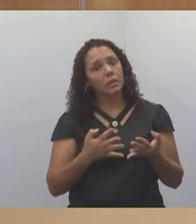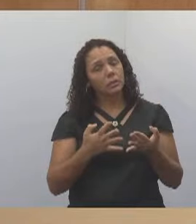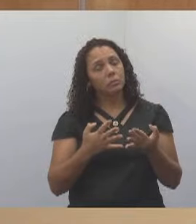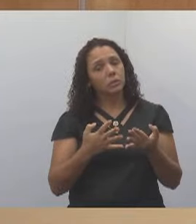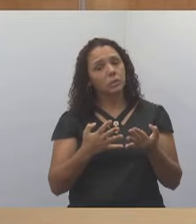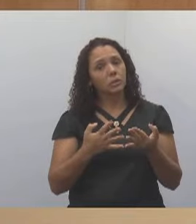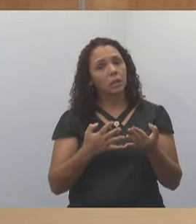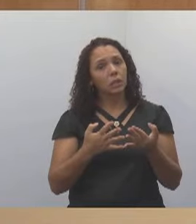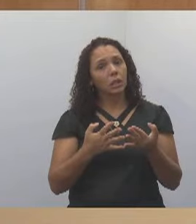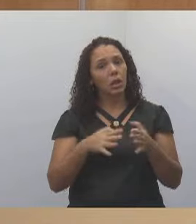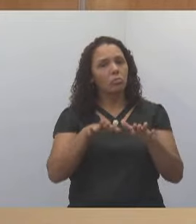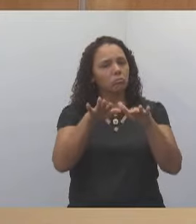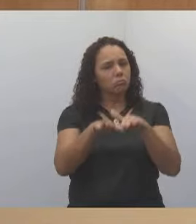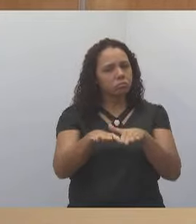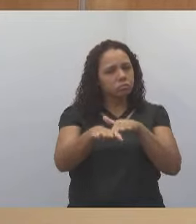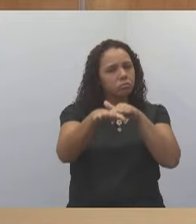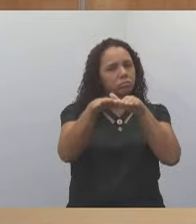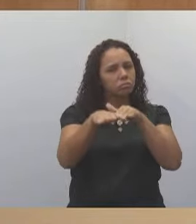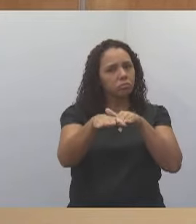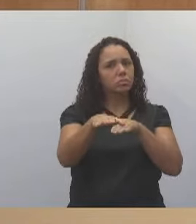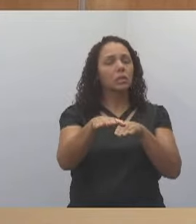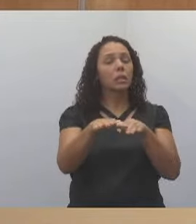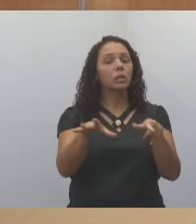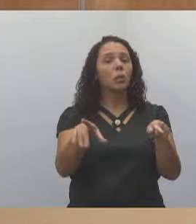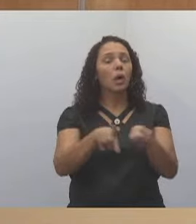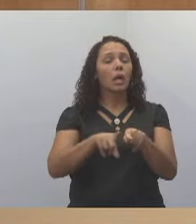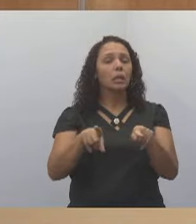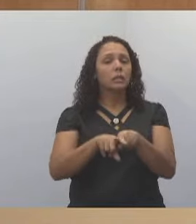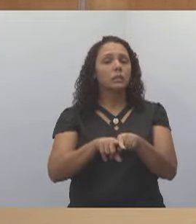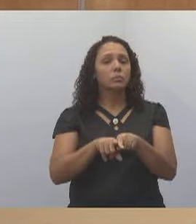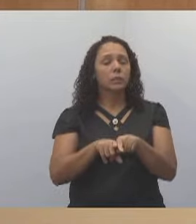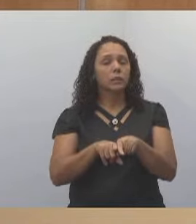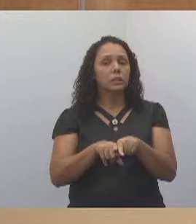questão do trânsito e também